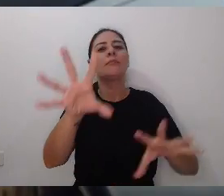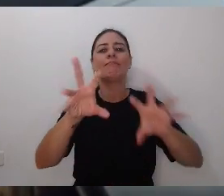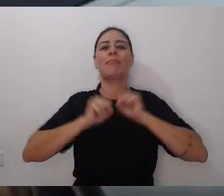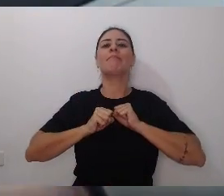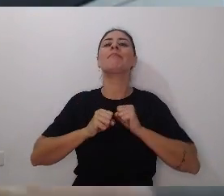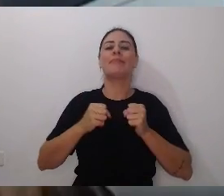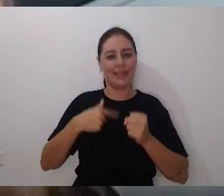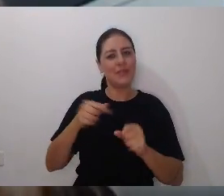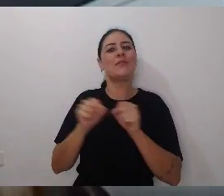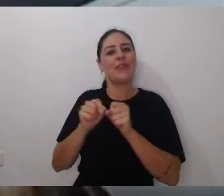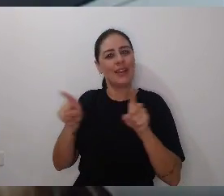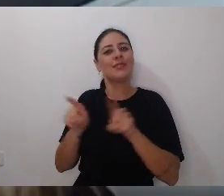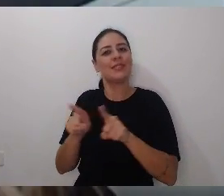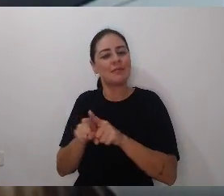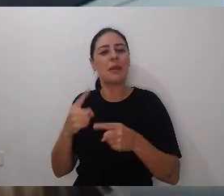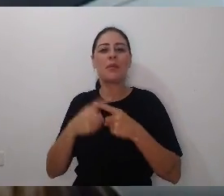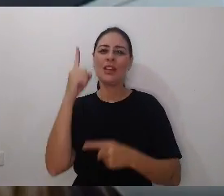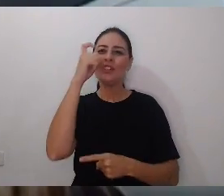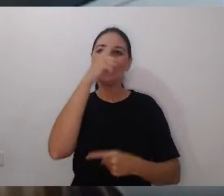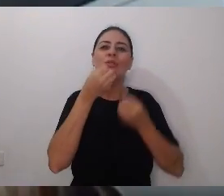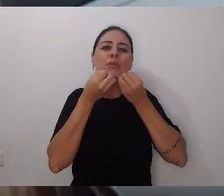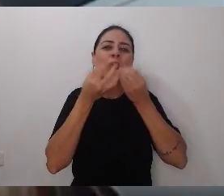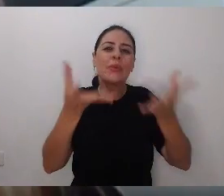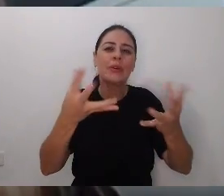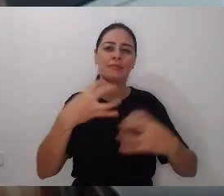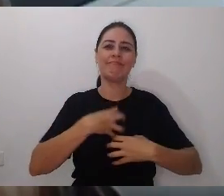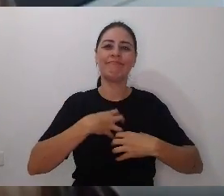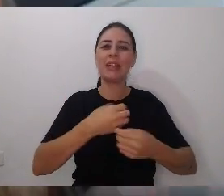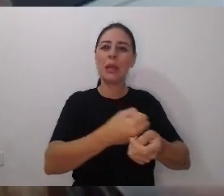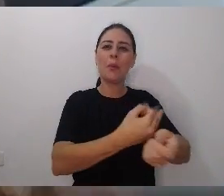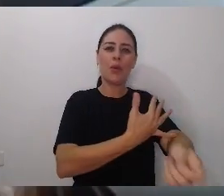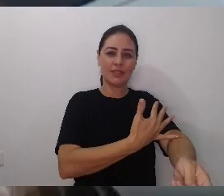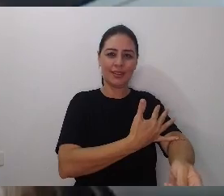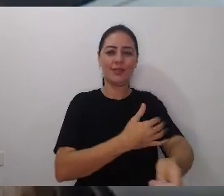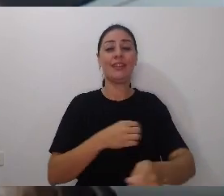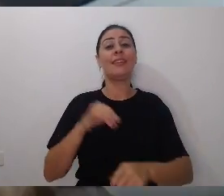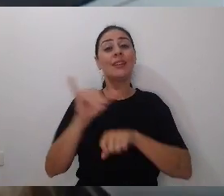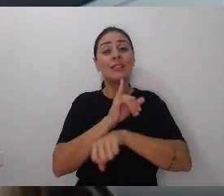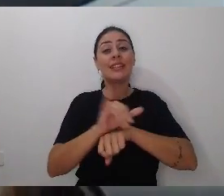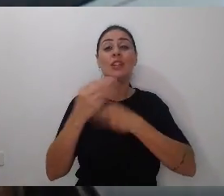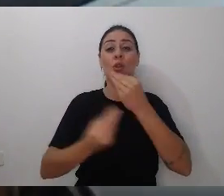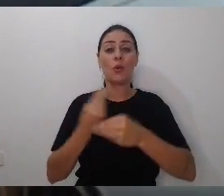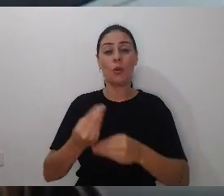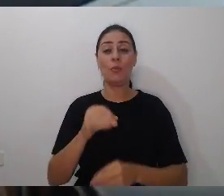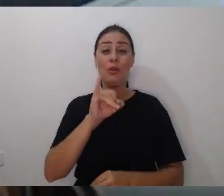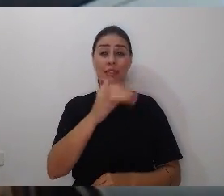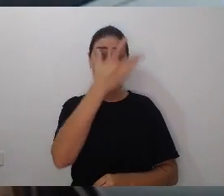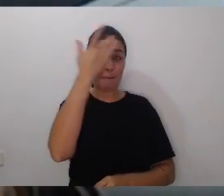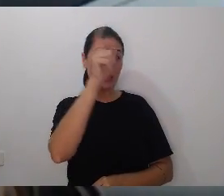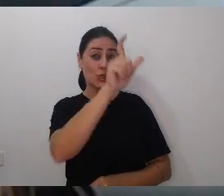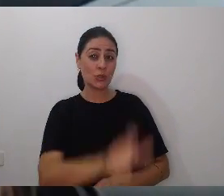chateado, com raiva, bravo, eles sempre utilizam a seguinte estratégia e que eu adotei para mim. E aí eu vi o